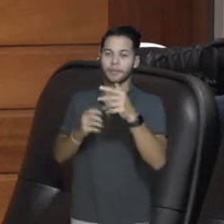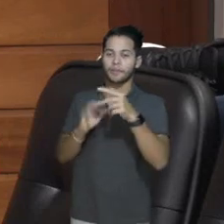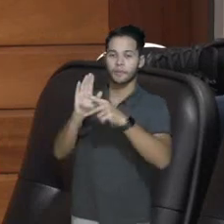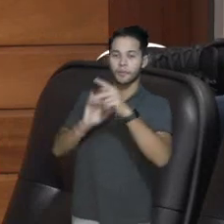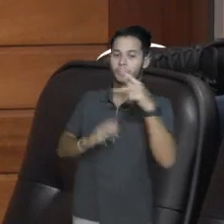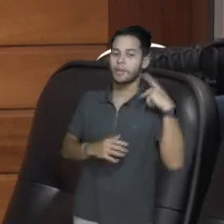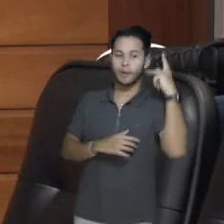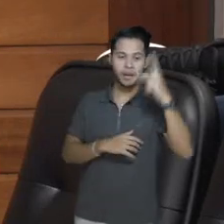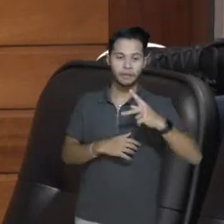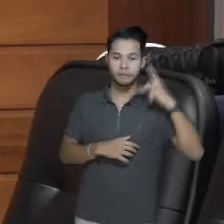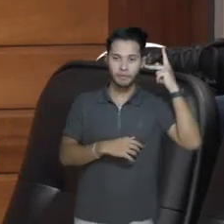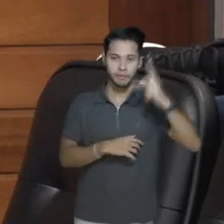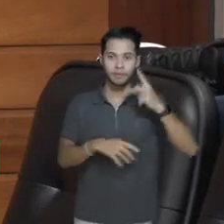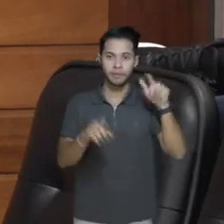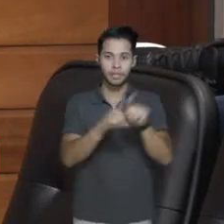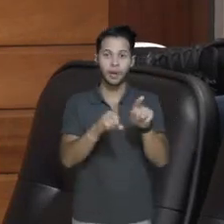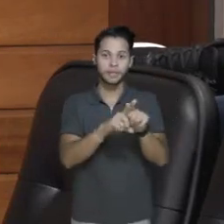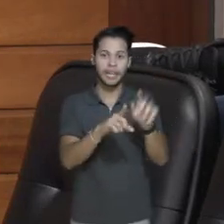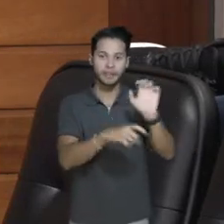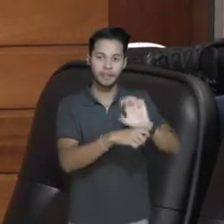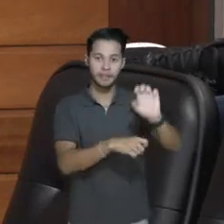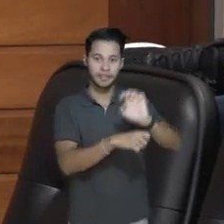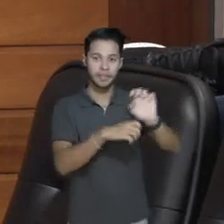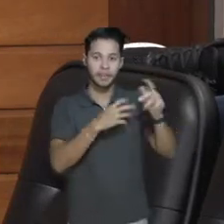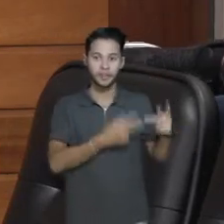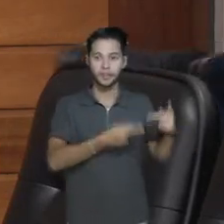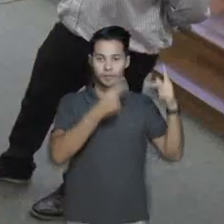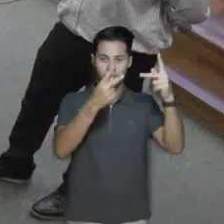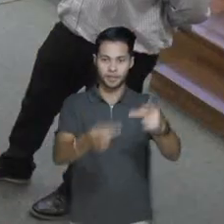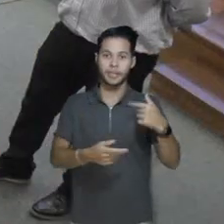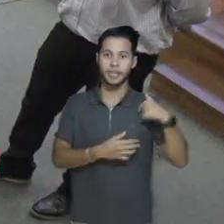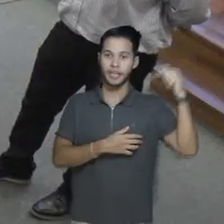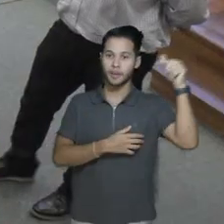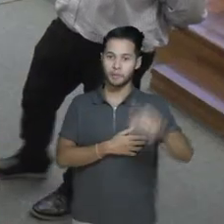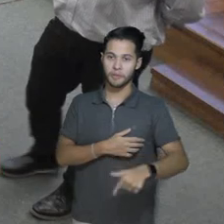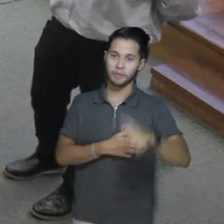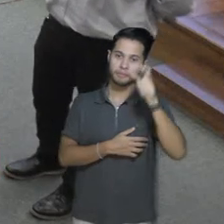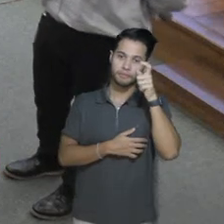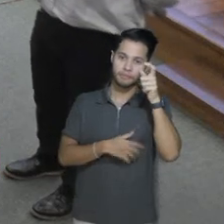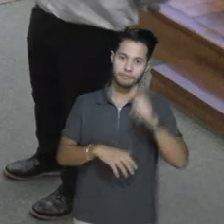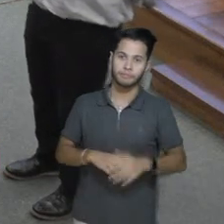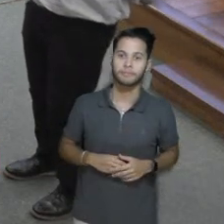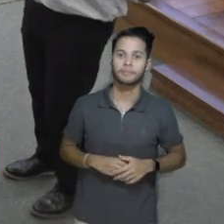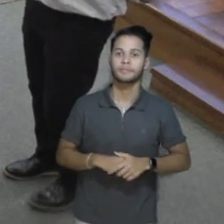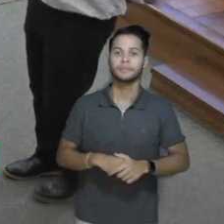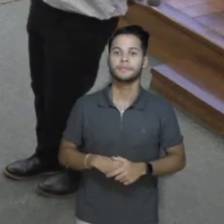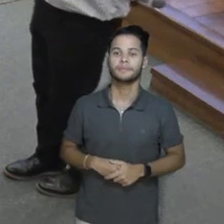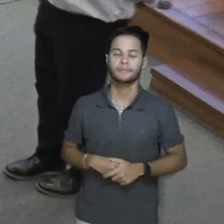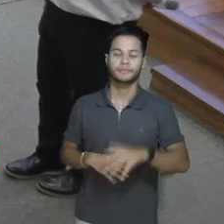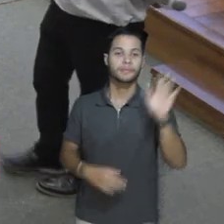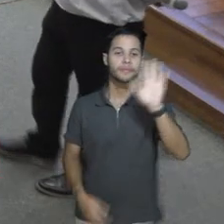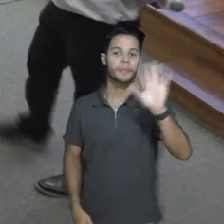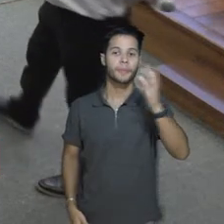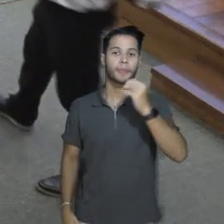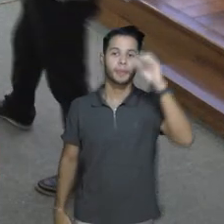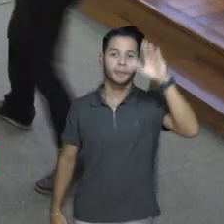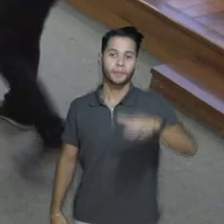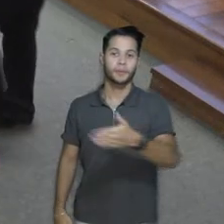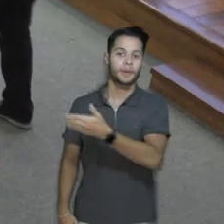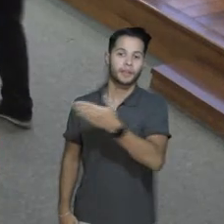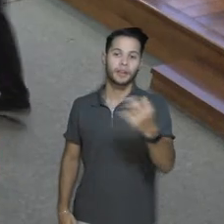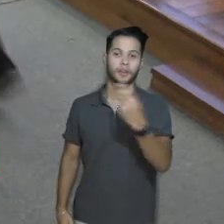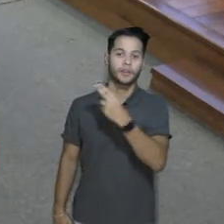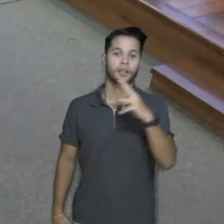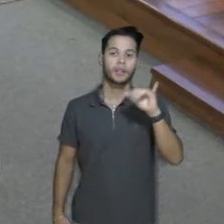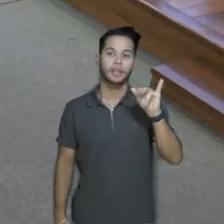visita e eu acho que tem tudo a ver aqui com a com o tema boa Boa tarde a todos meu nome é Ivão Monteiro de